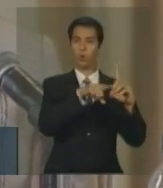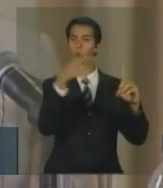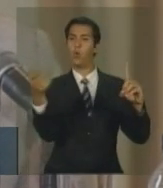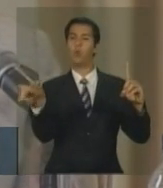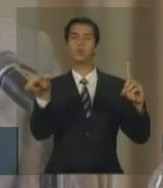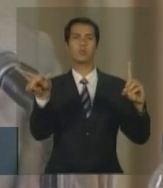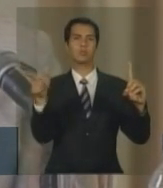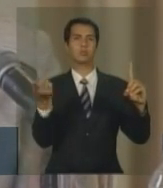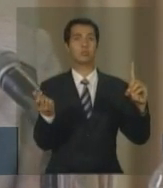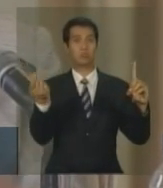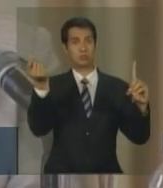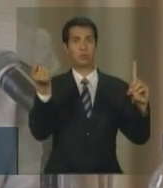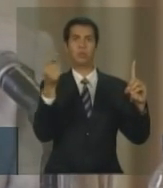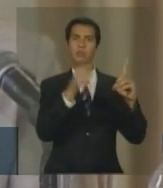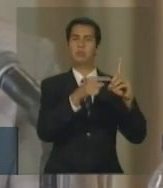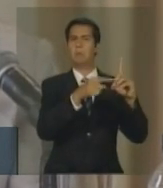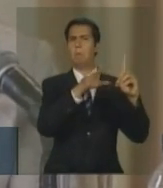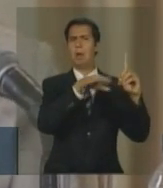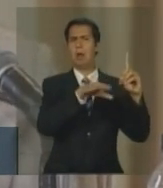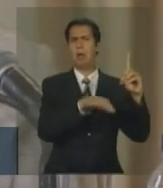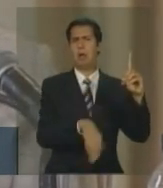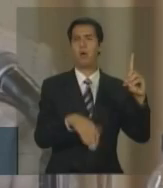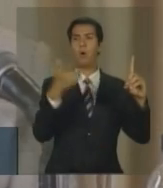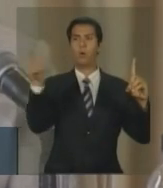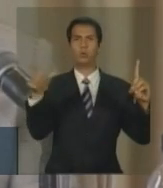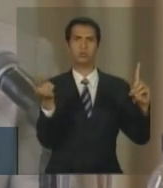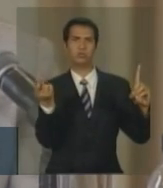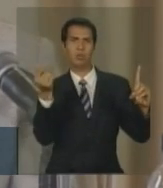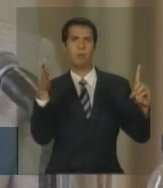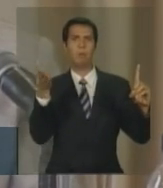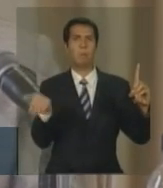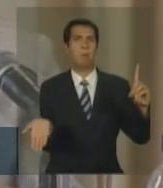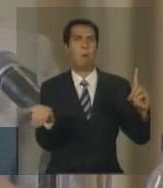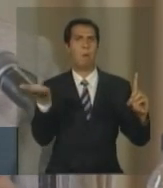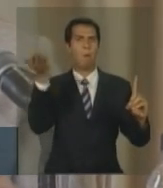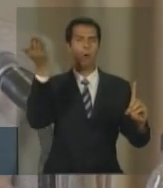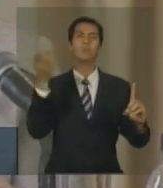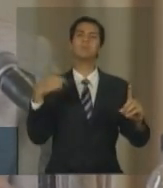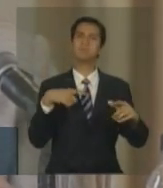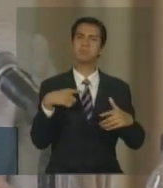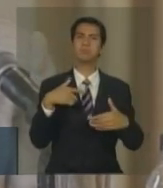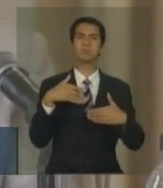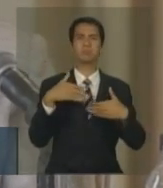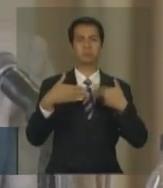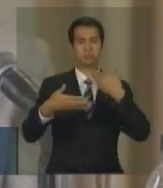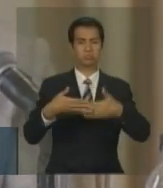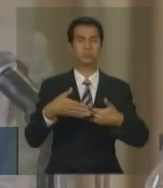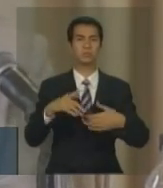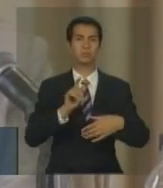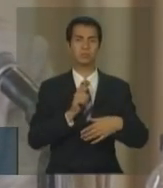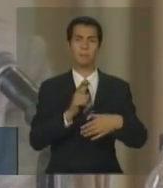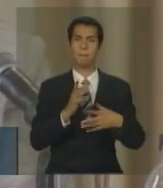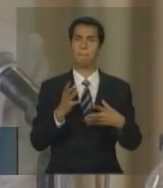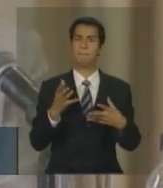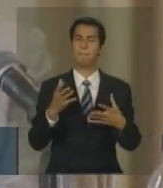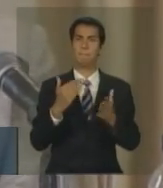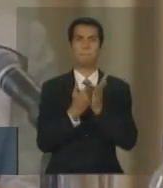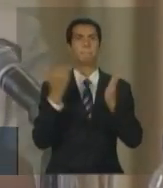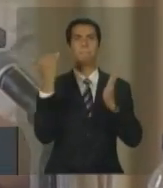se desvalorizando e as outras moedas se valorizando. Nos últimos dias, houve uma fuga para a segurança e